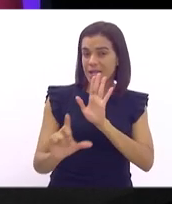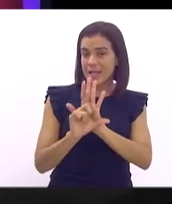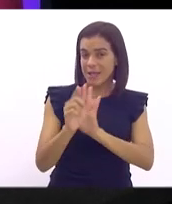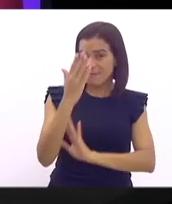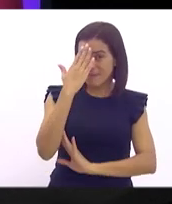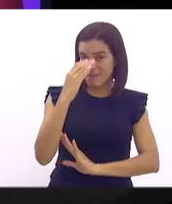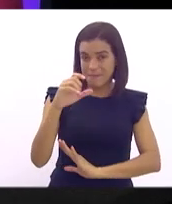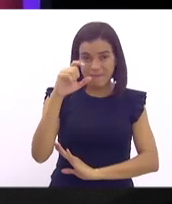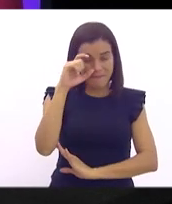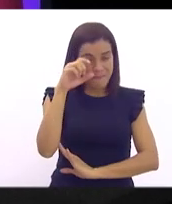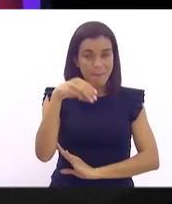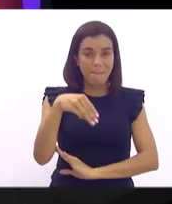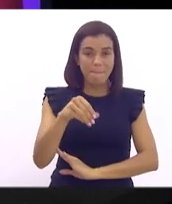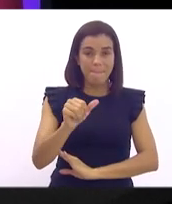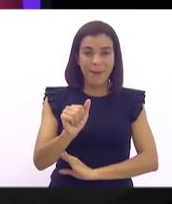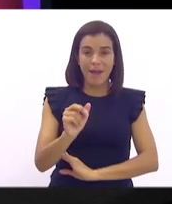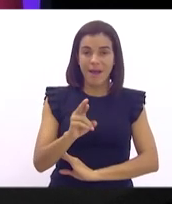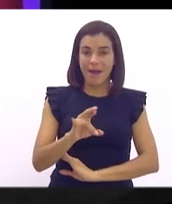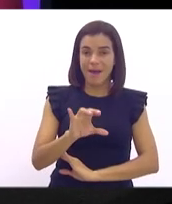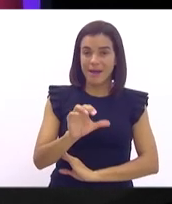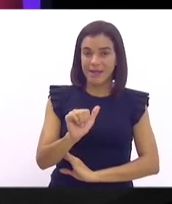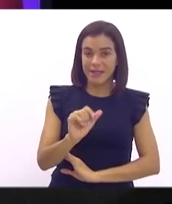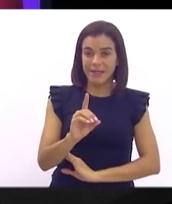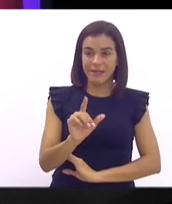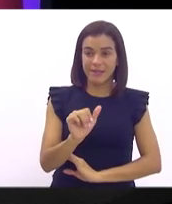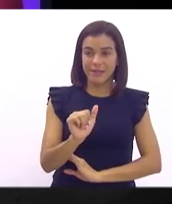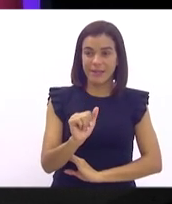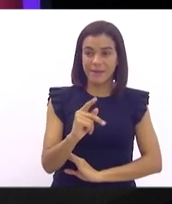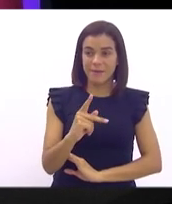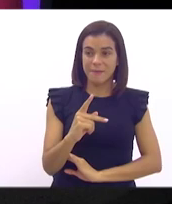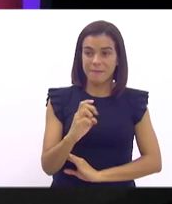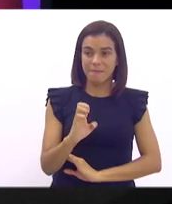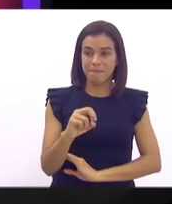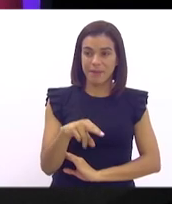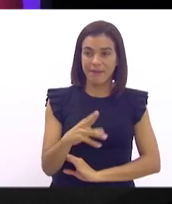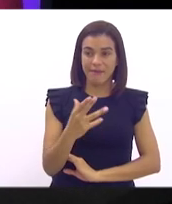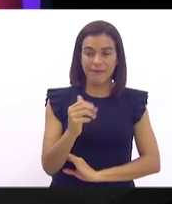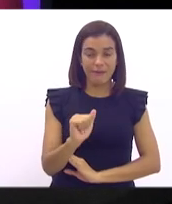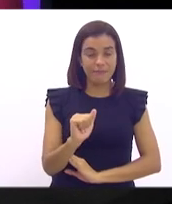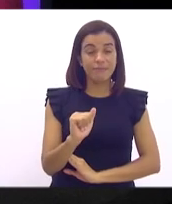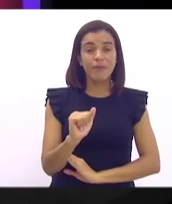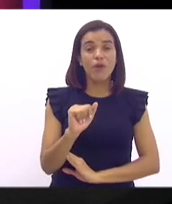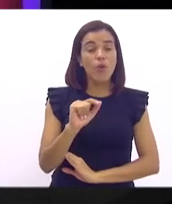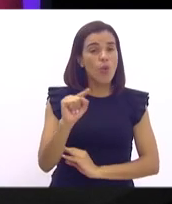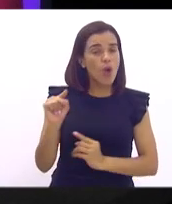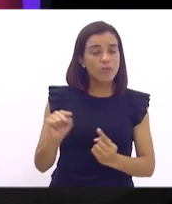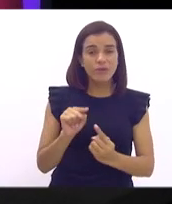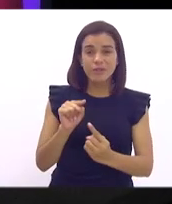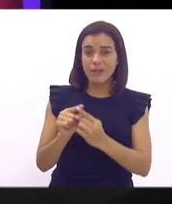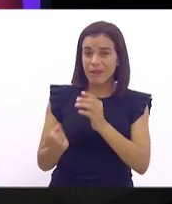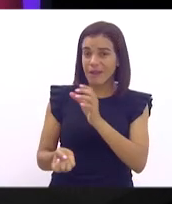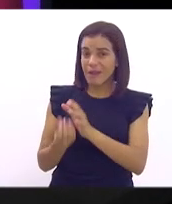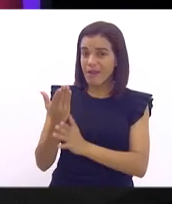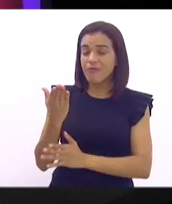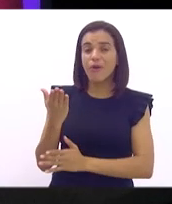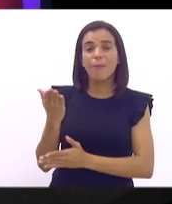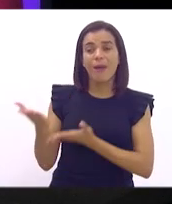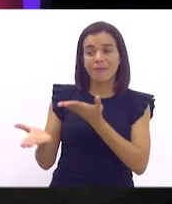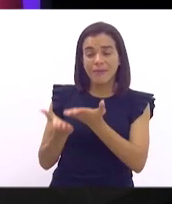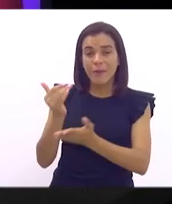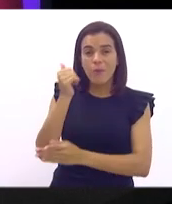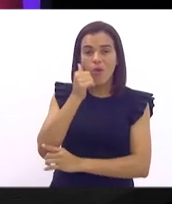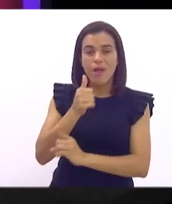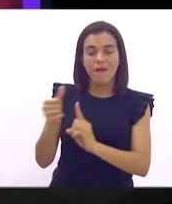Penha. Né? Então, eles são criados para atender mulheres em situação de violência doméstica.